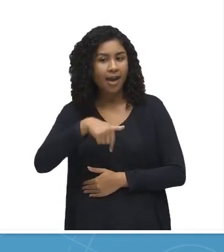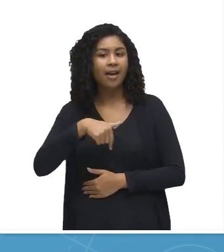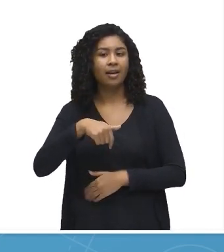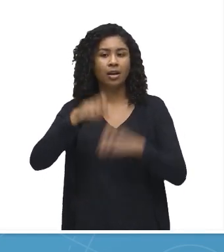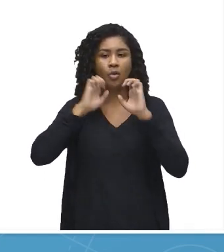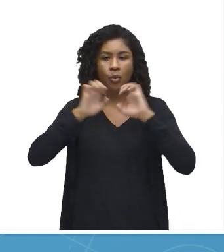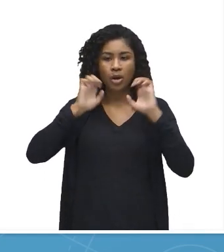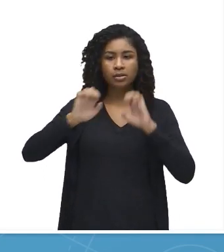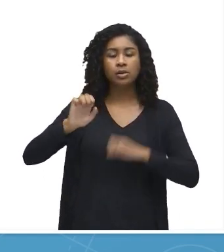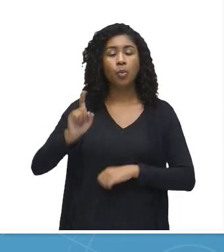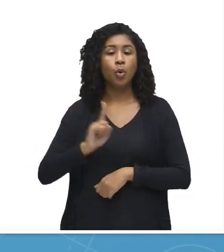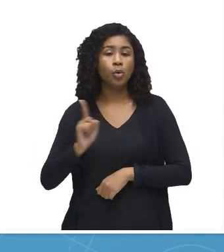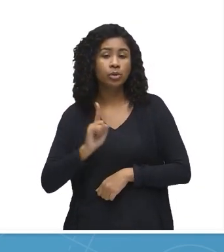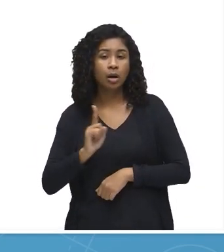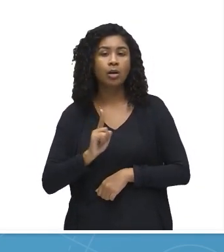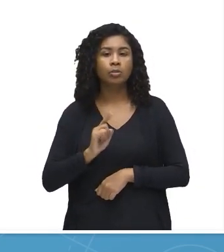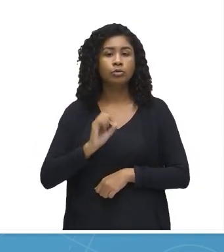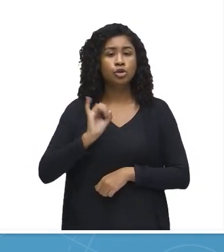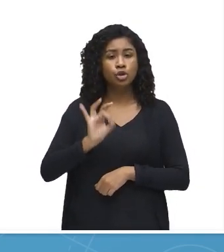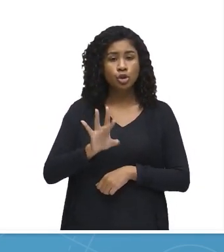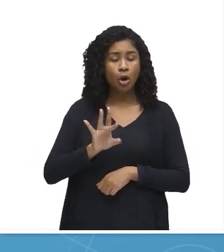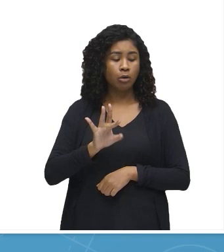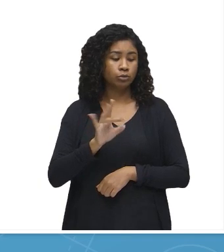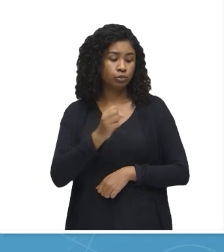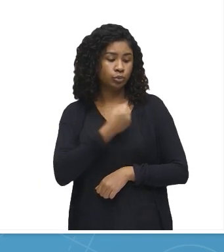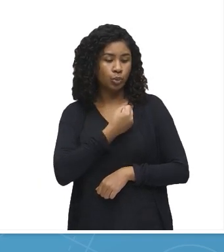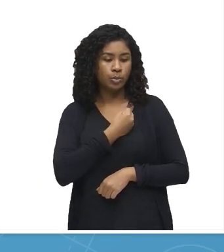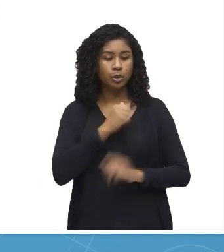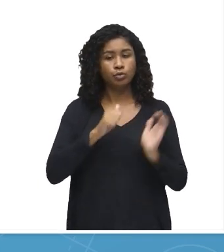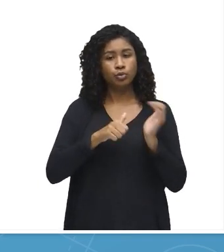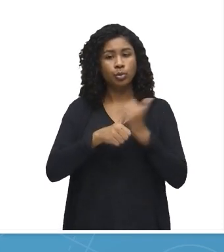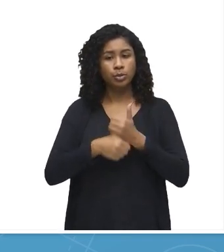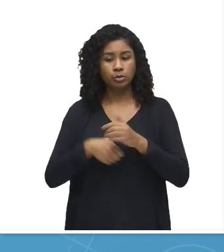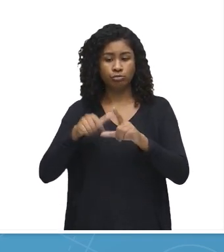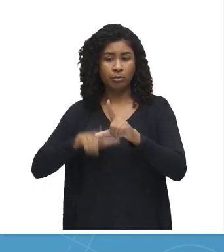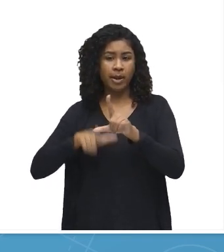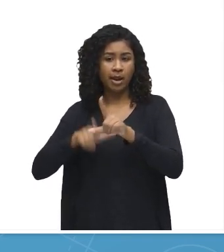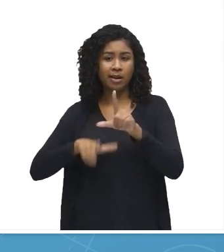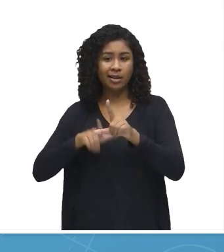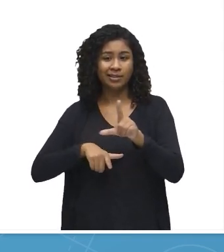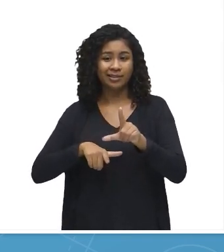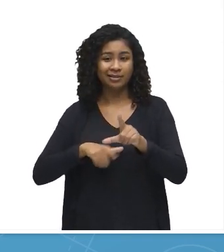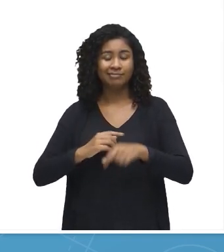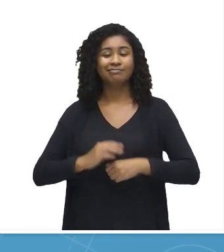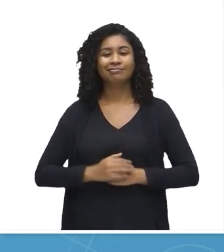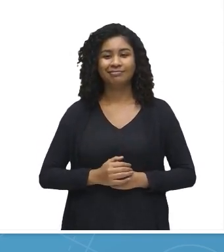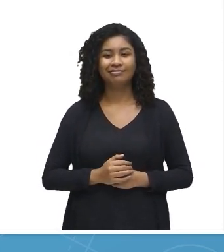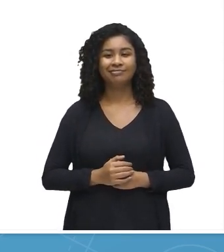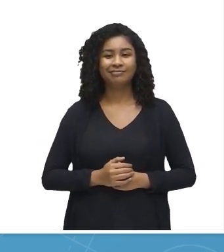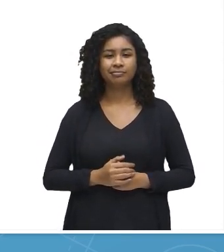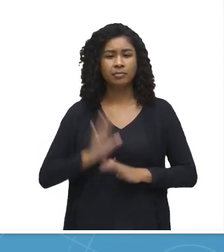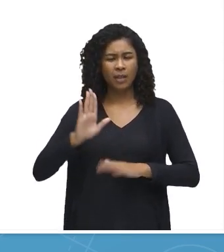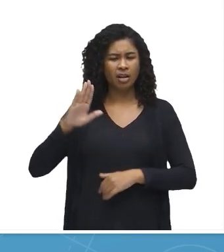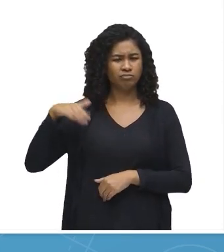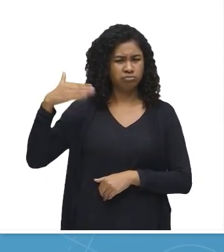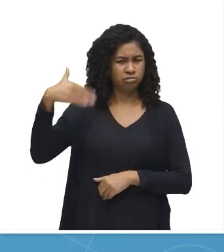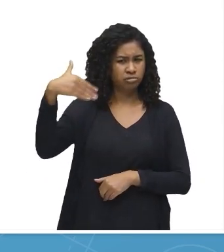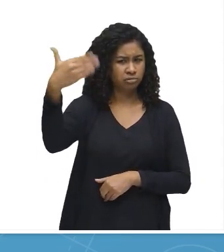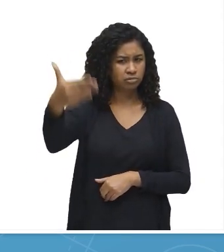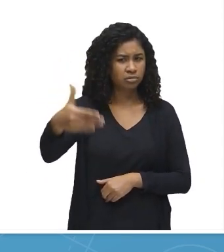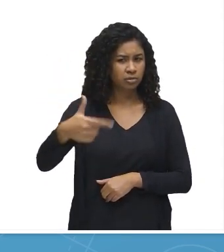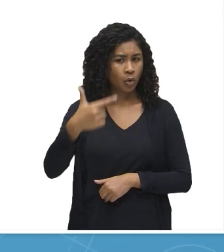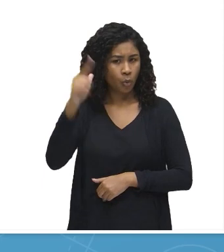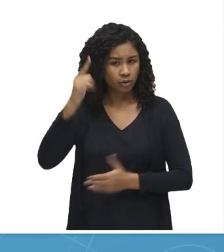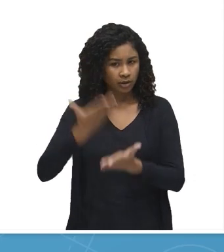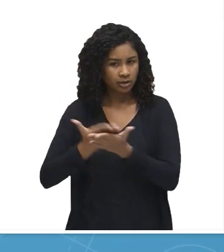equação do segundo grau, apenas substituindo esse número no lugar da incógnita x, tá? Mais para frente nós vamos trabalhar